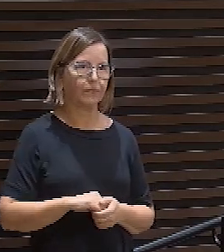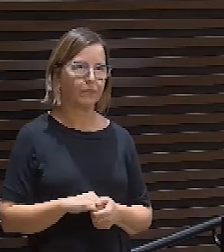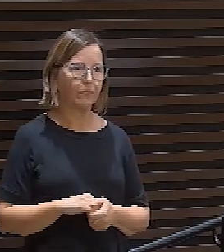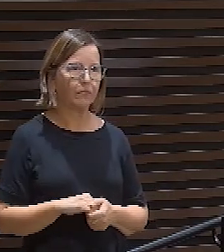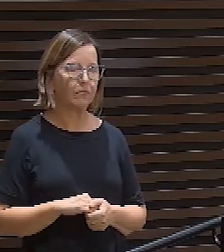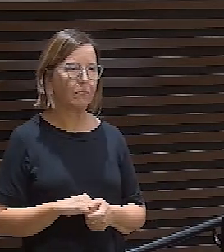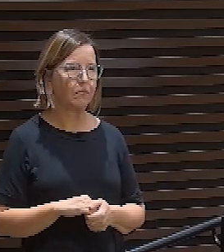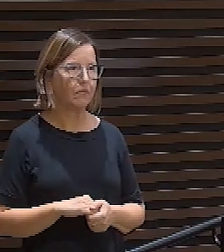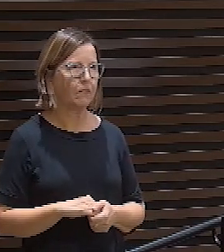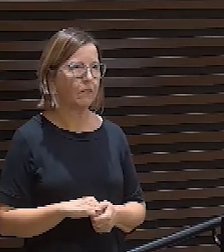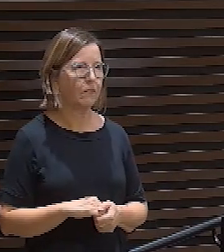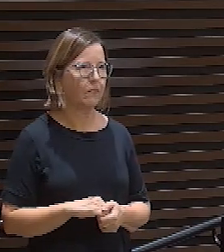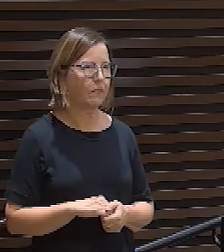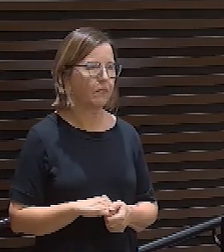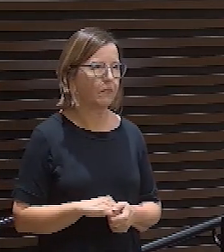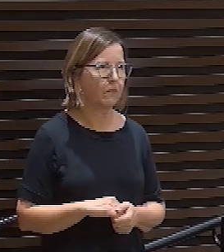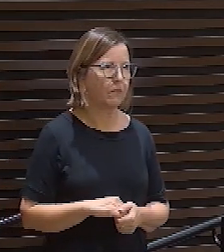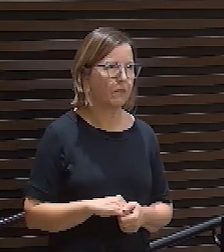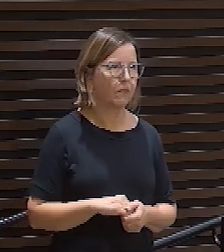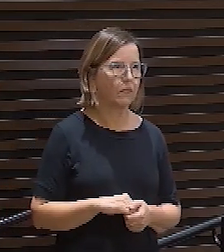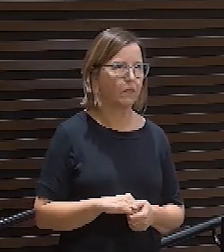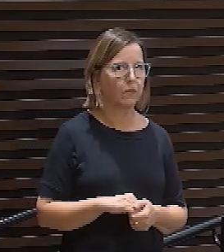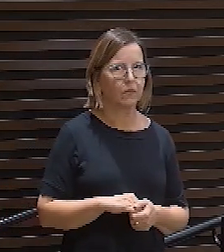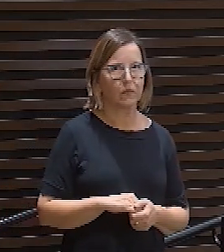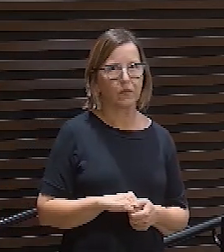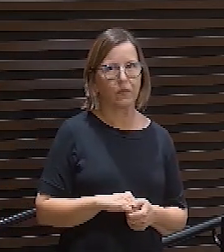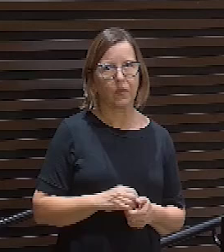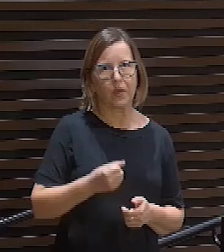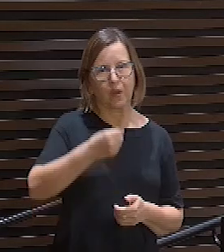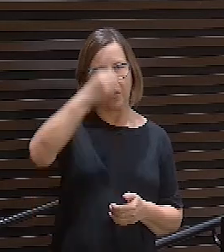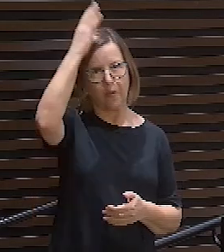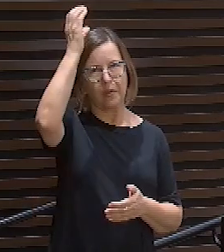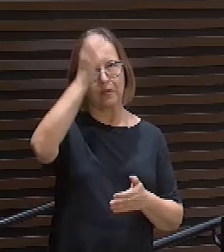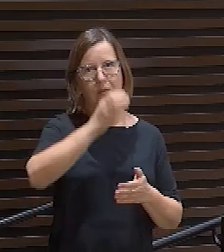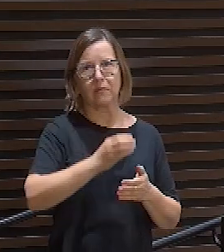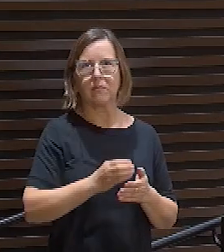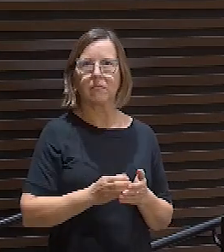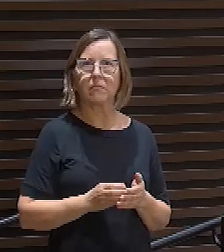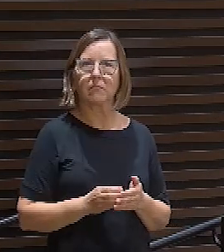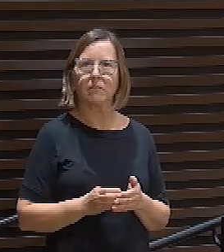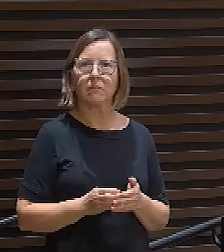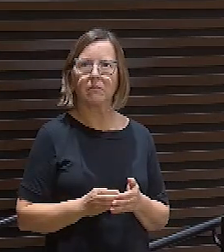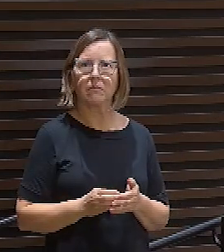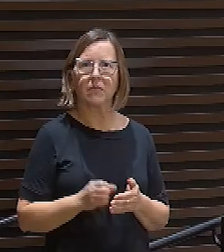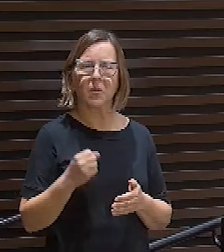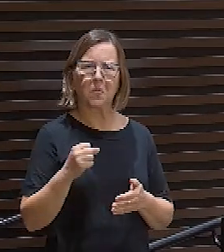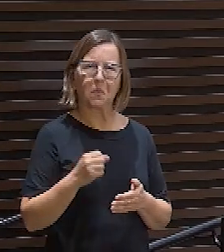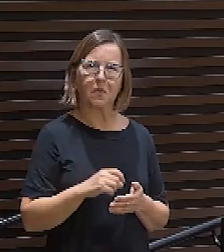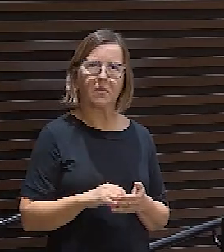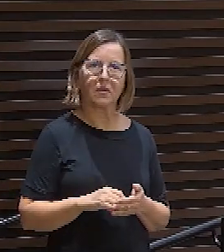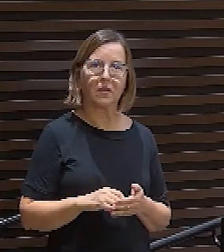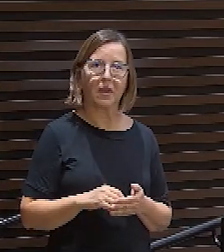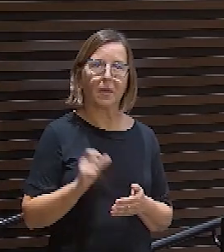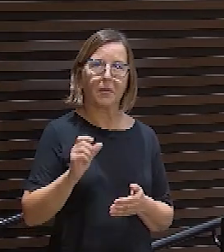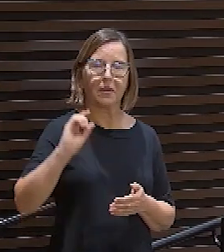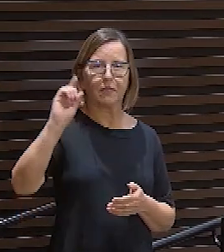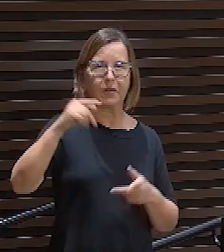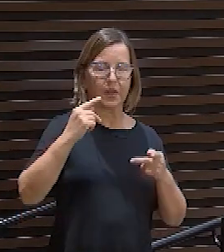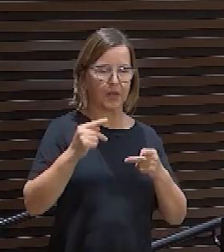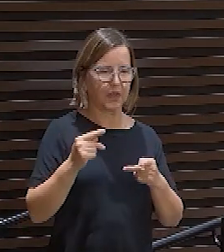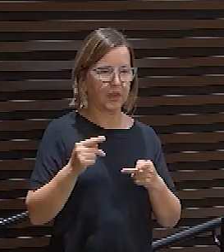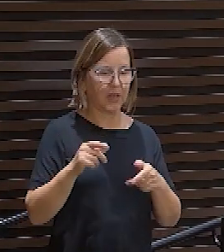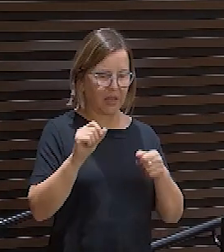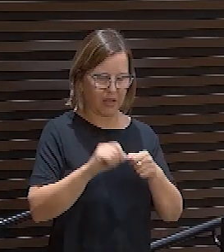Em Romanos 8, no versículo 19, a palavra fala que a criação, ela tem uma